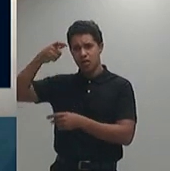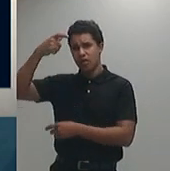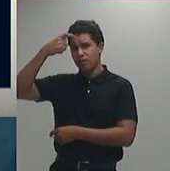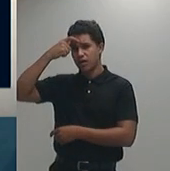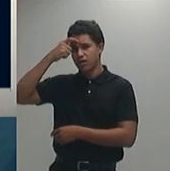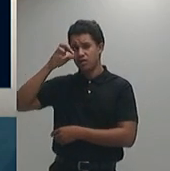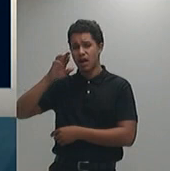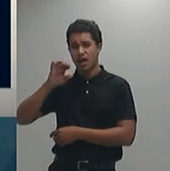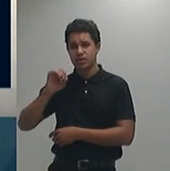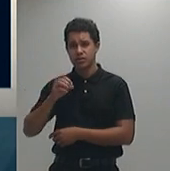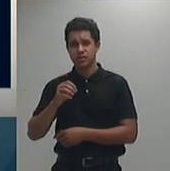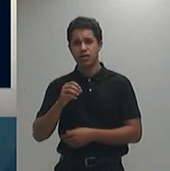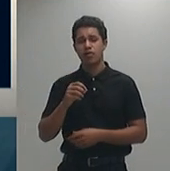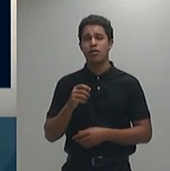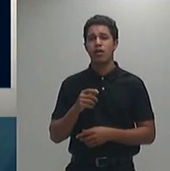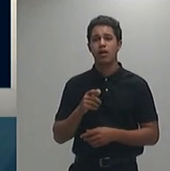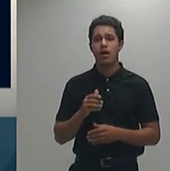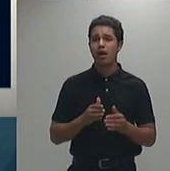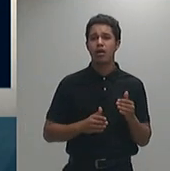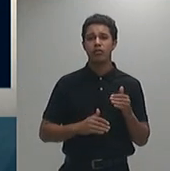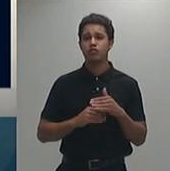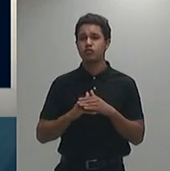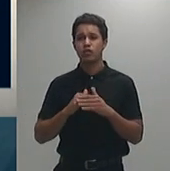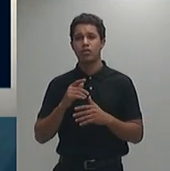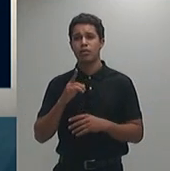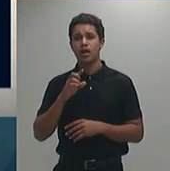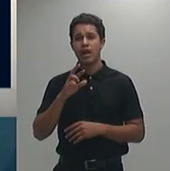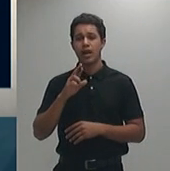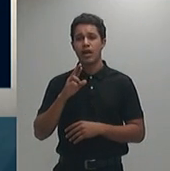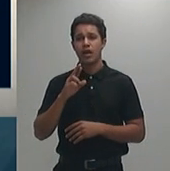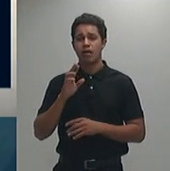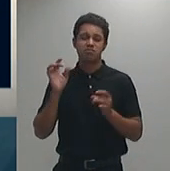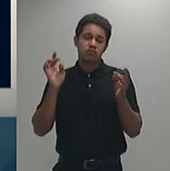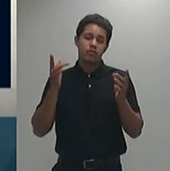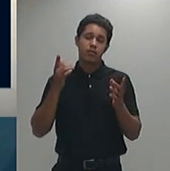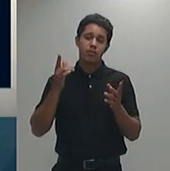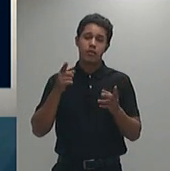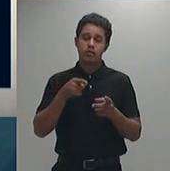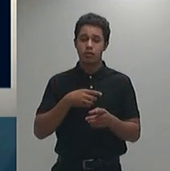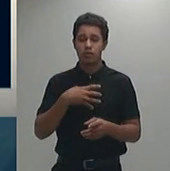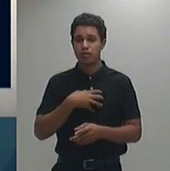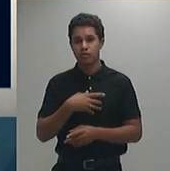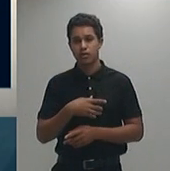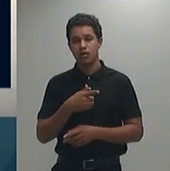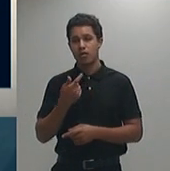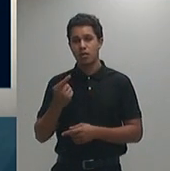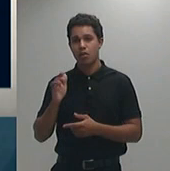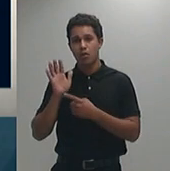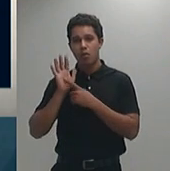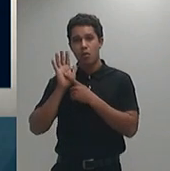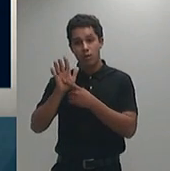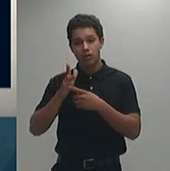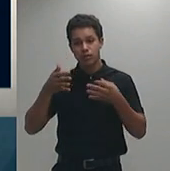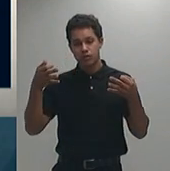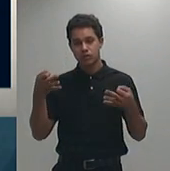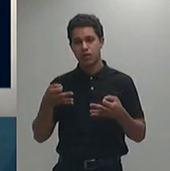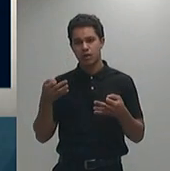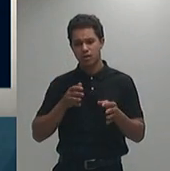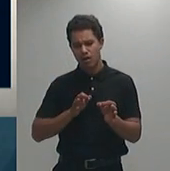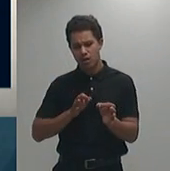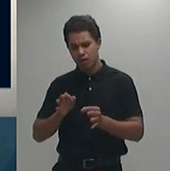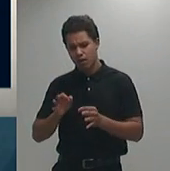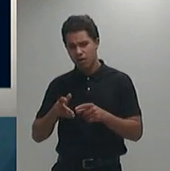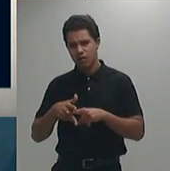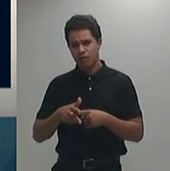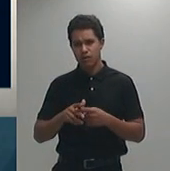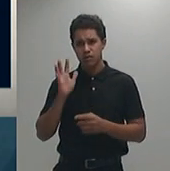rescisória e figurado solutamente excepcional de modo que essa via não se mostra adequada a correção das